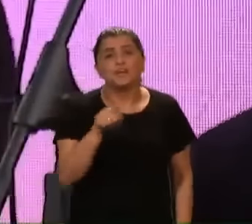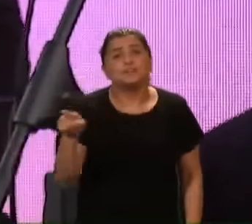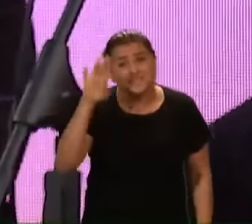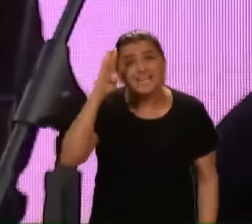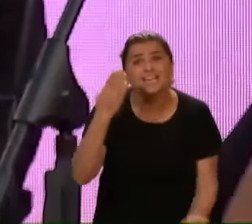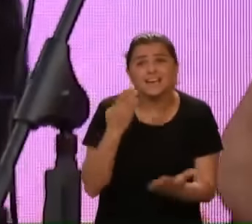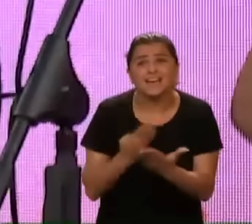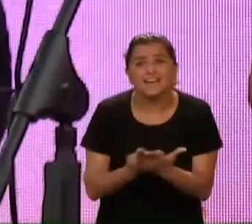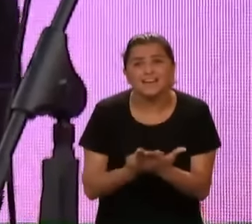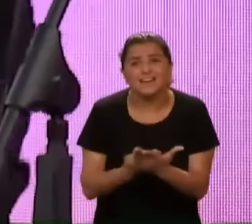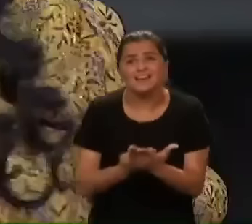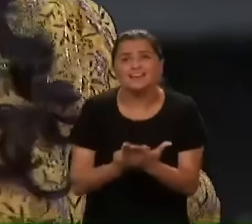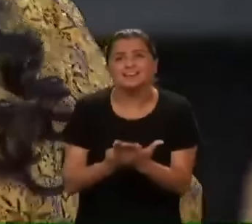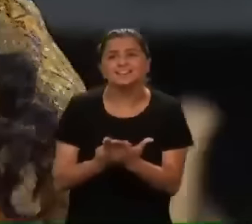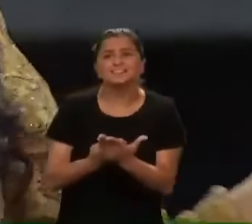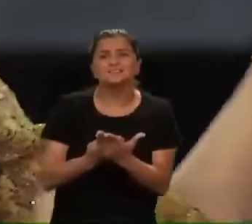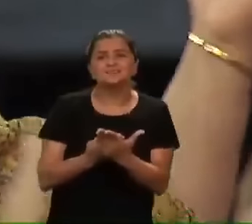aqui?